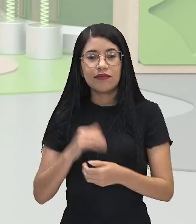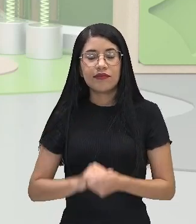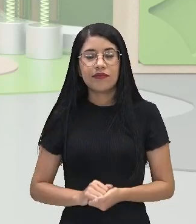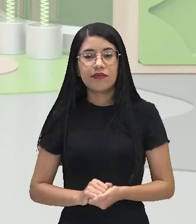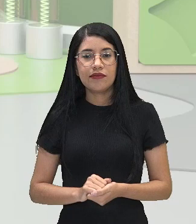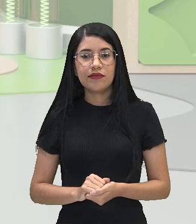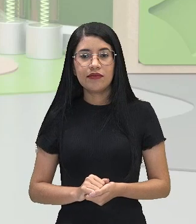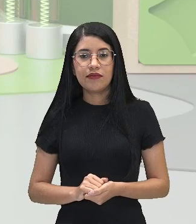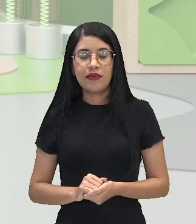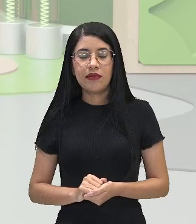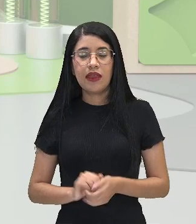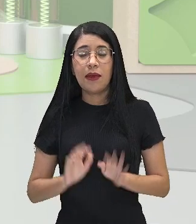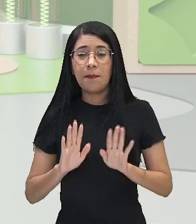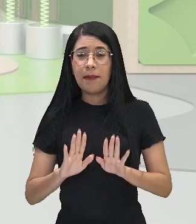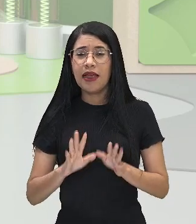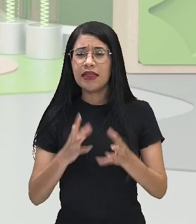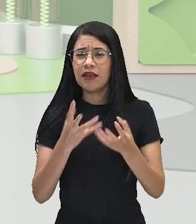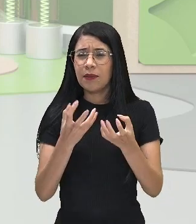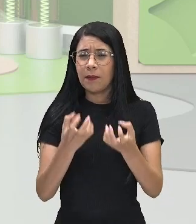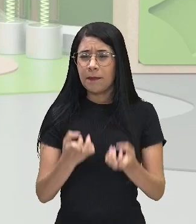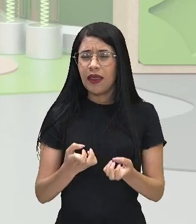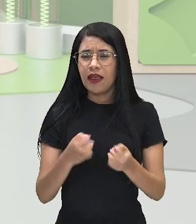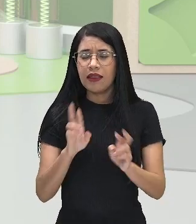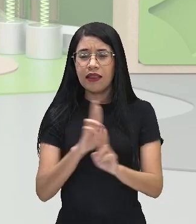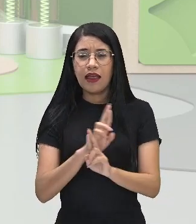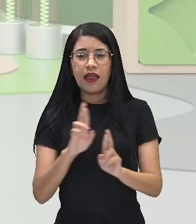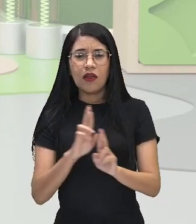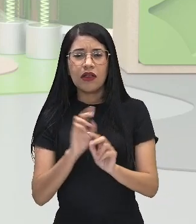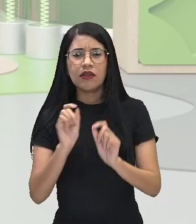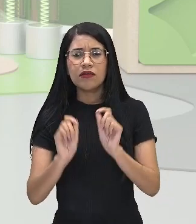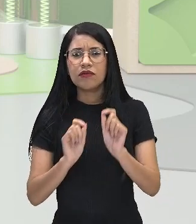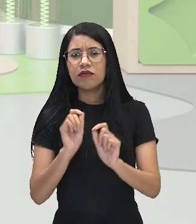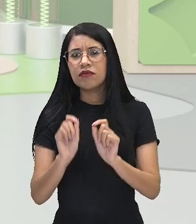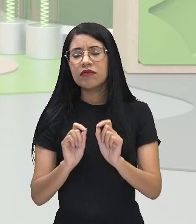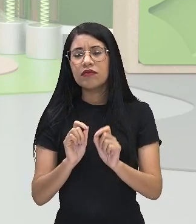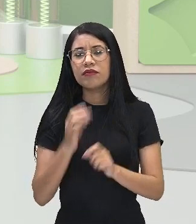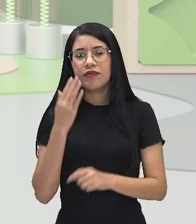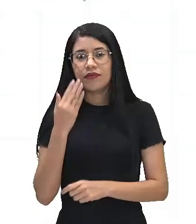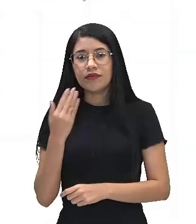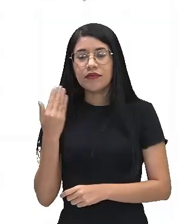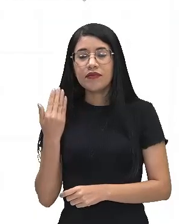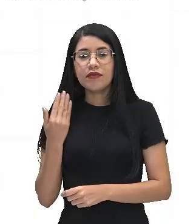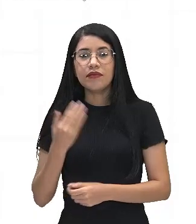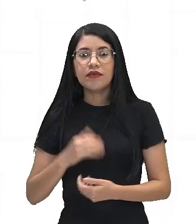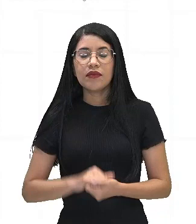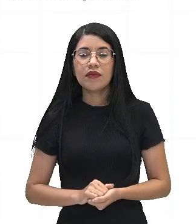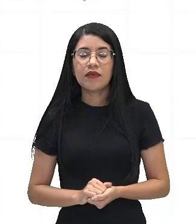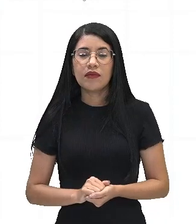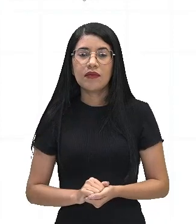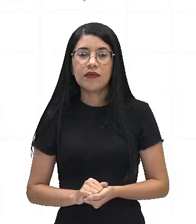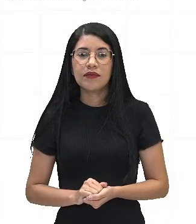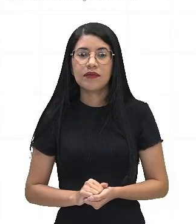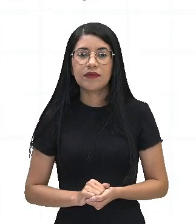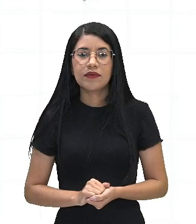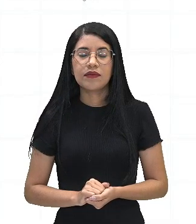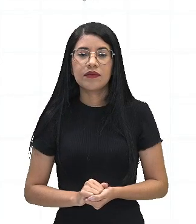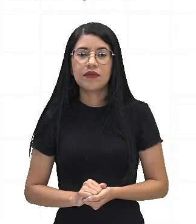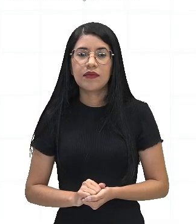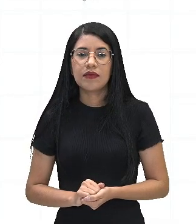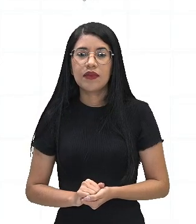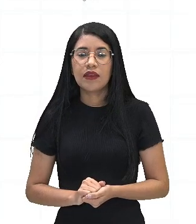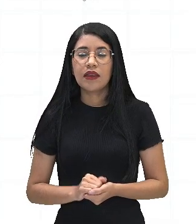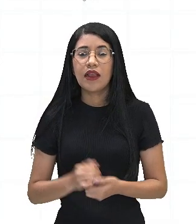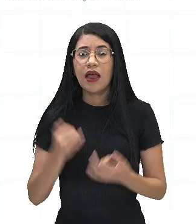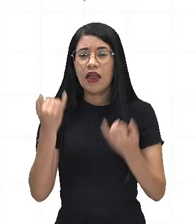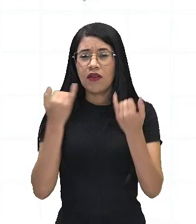será que essa seca ela tem a ver com o quê? Então, nós temos aí a nossa próxima cartela, a informação